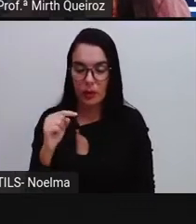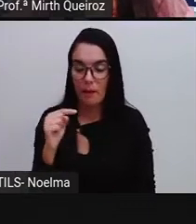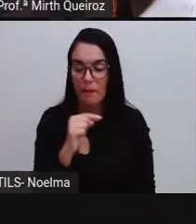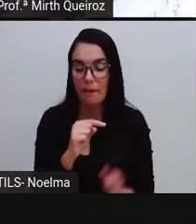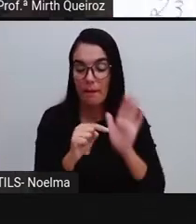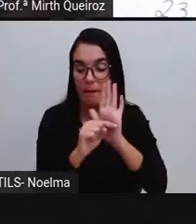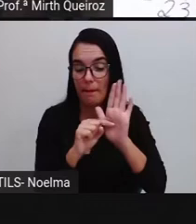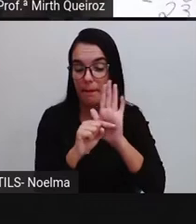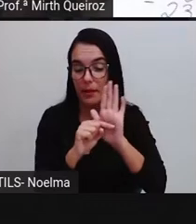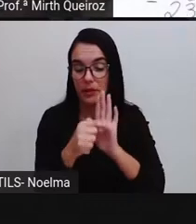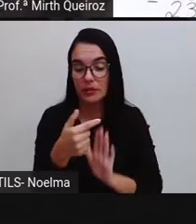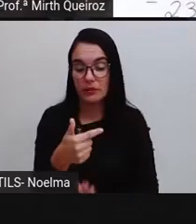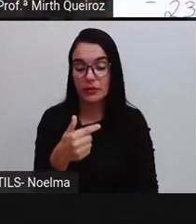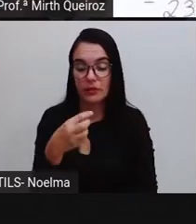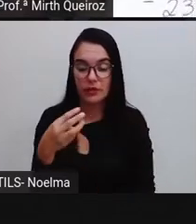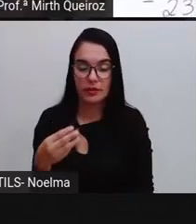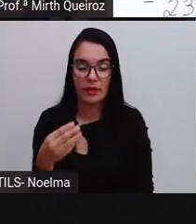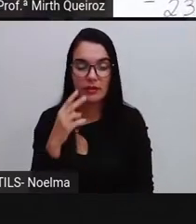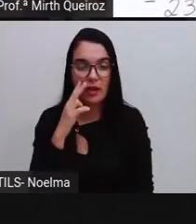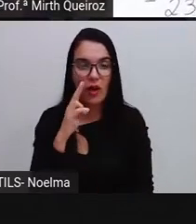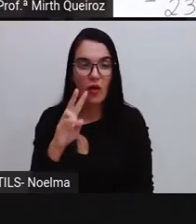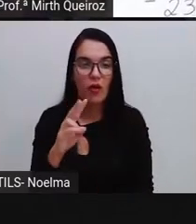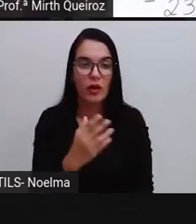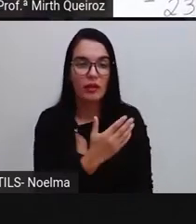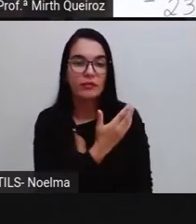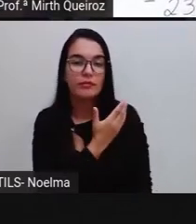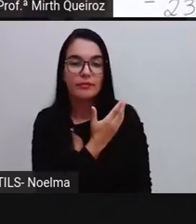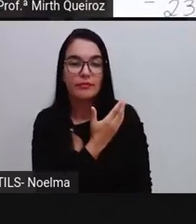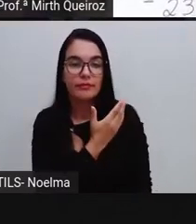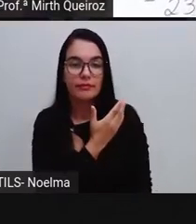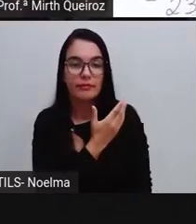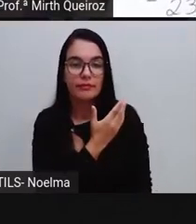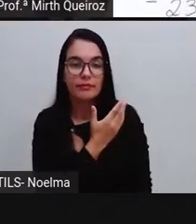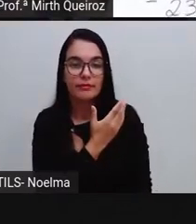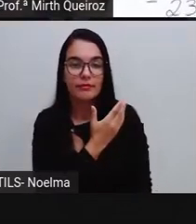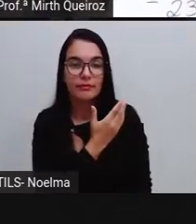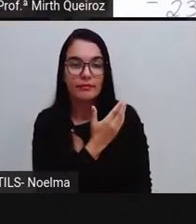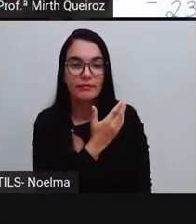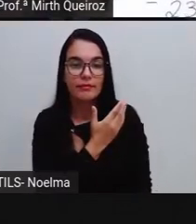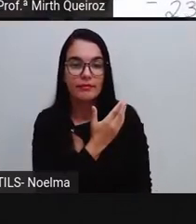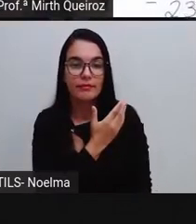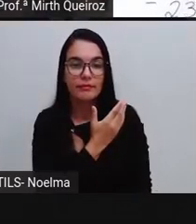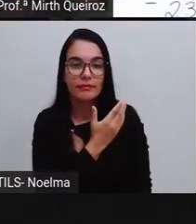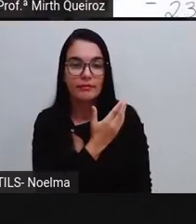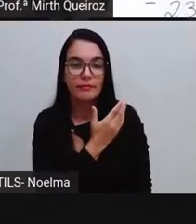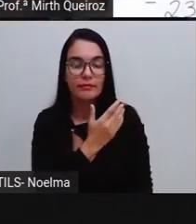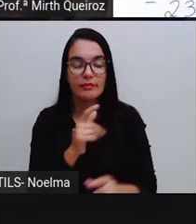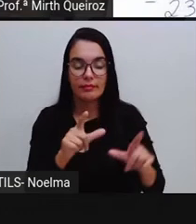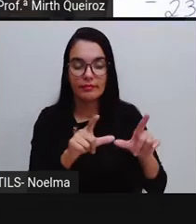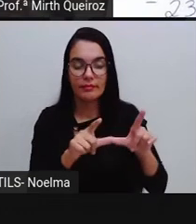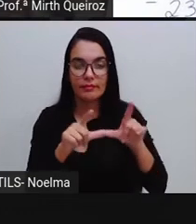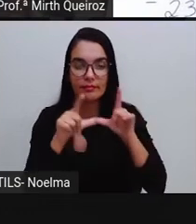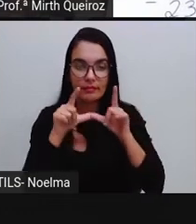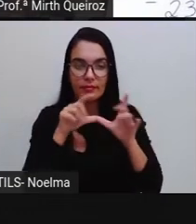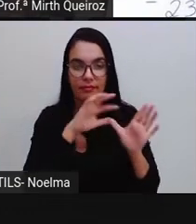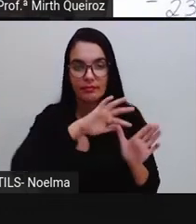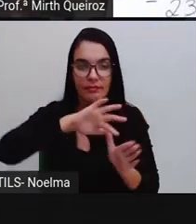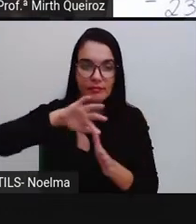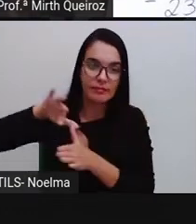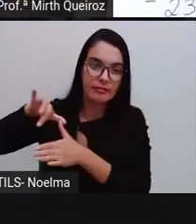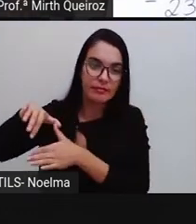menos 23 e ficaria desta forma aqui. A gente vai tirar o slide um pouquinho, né? Vamos